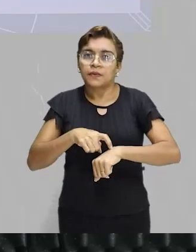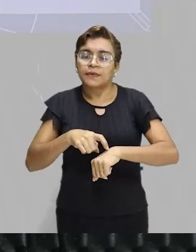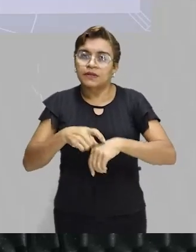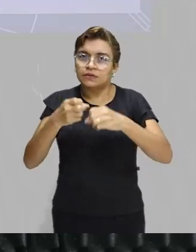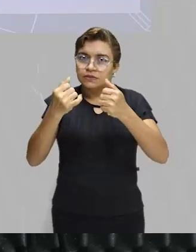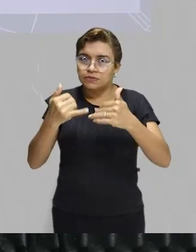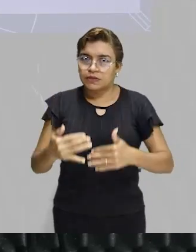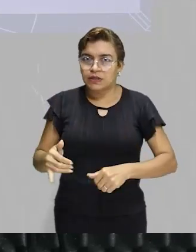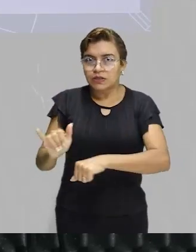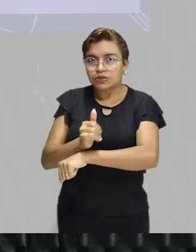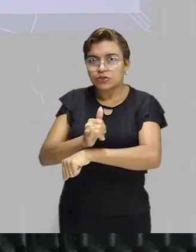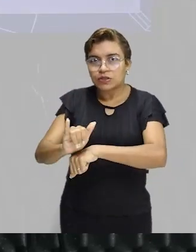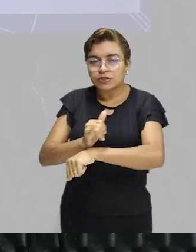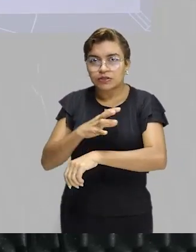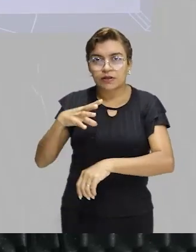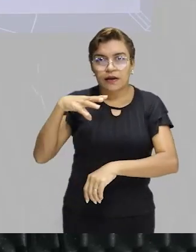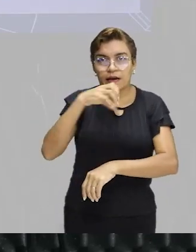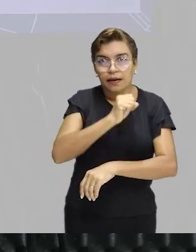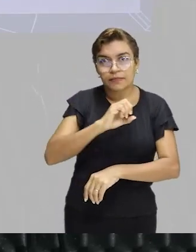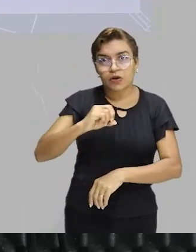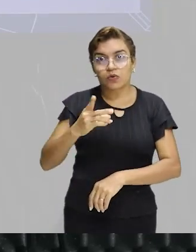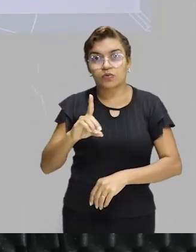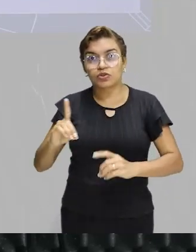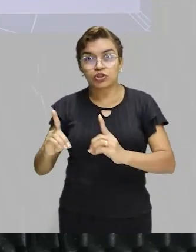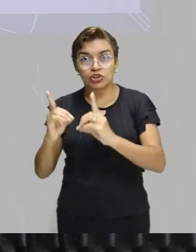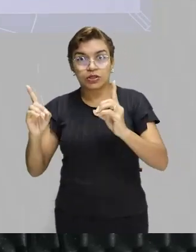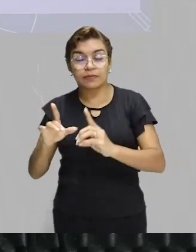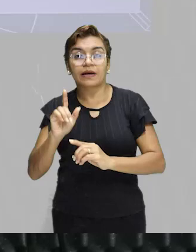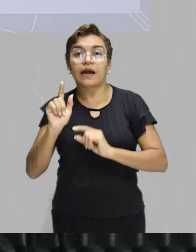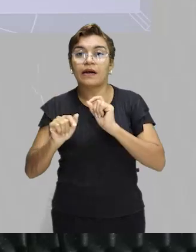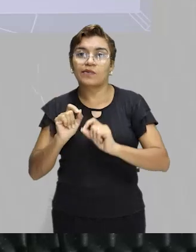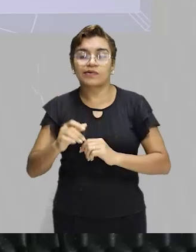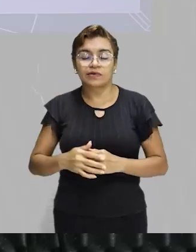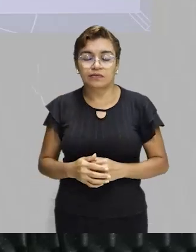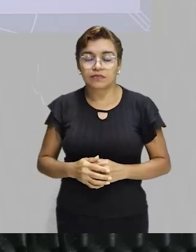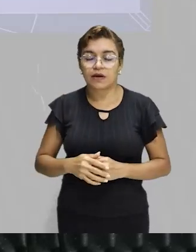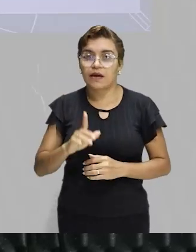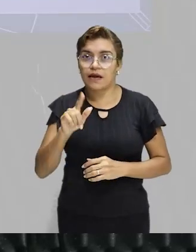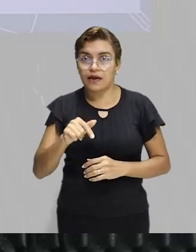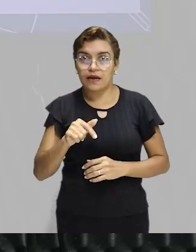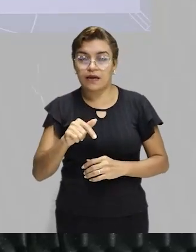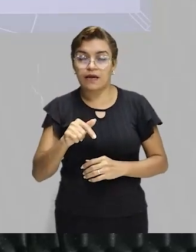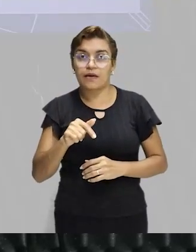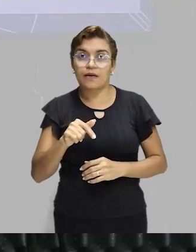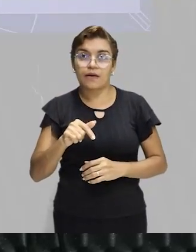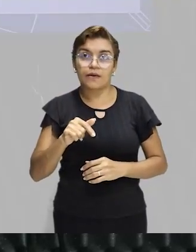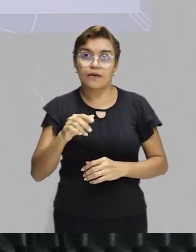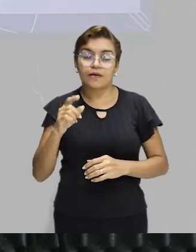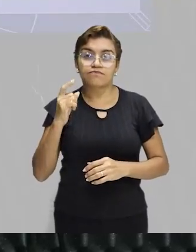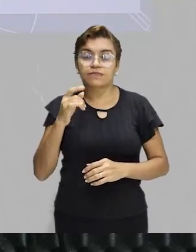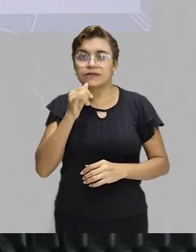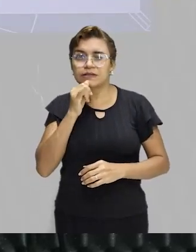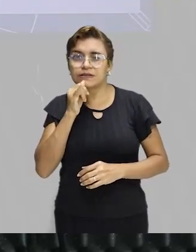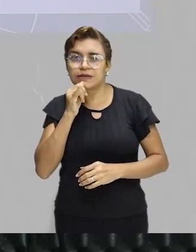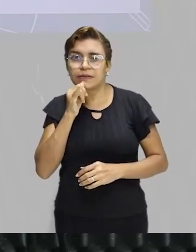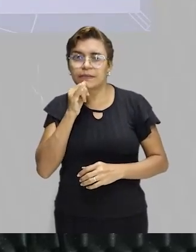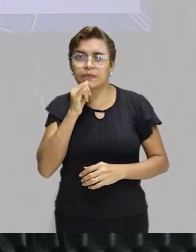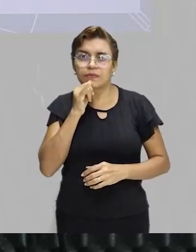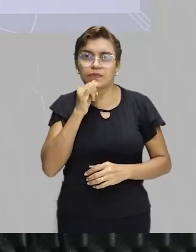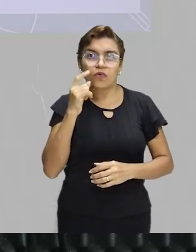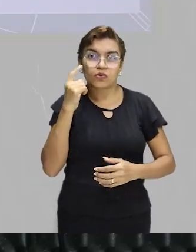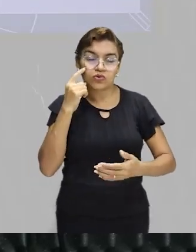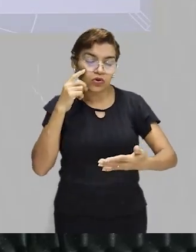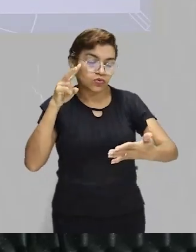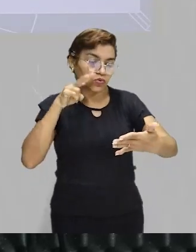dessas estratégias de leitura rápida ou leitura dinâmica, nós estamos falando justamente desse movimento rápido dos olhos ao passar pelo